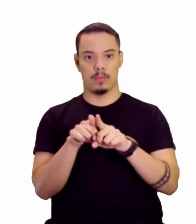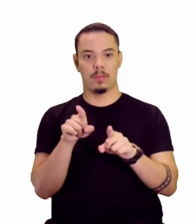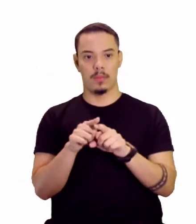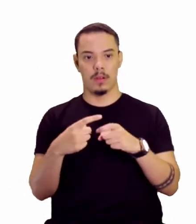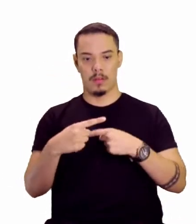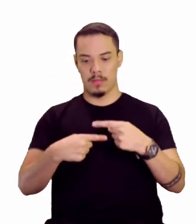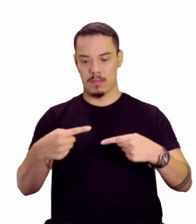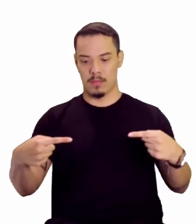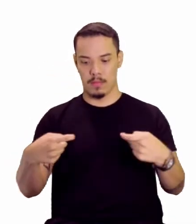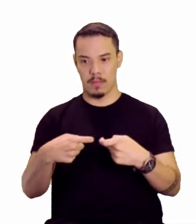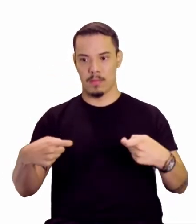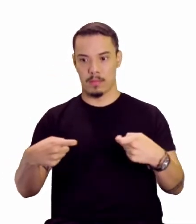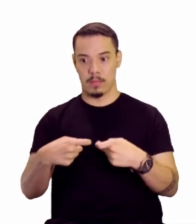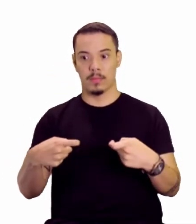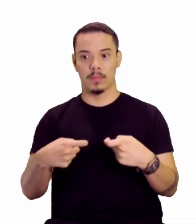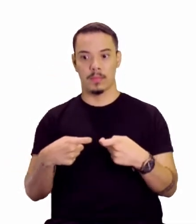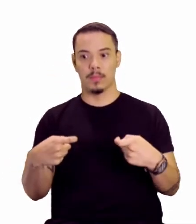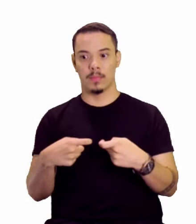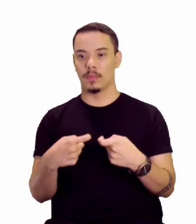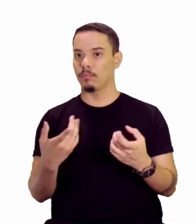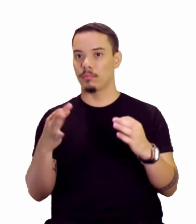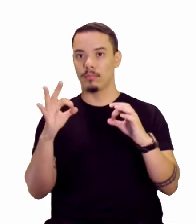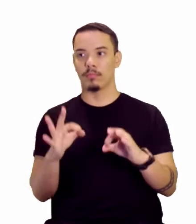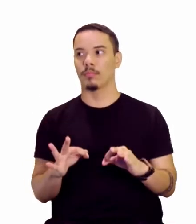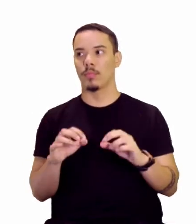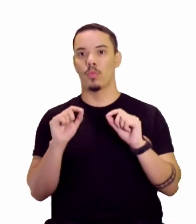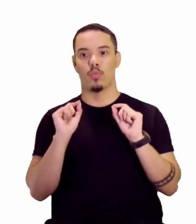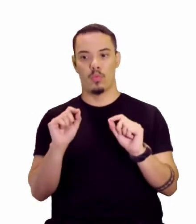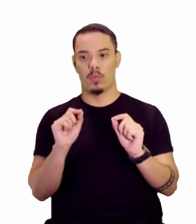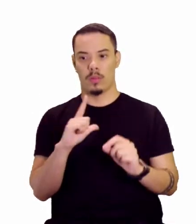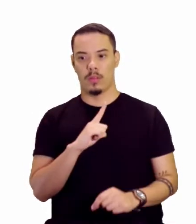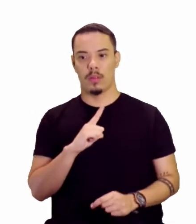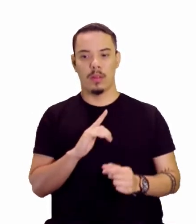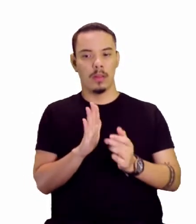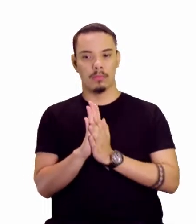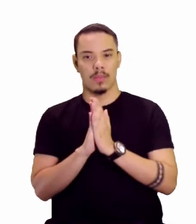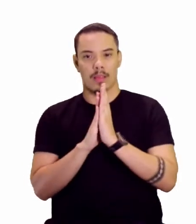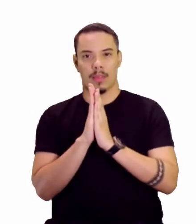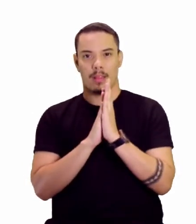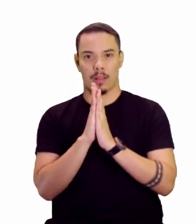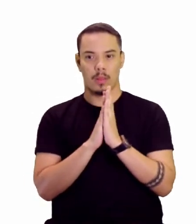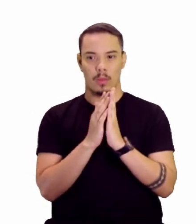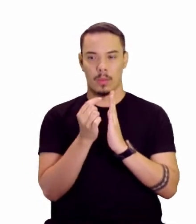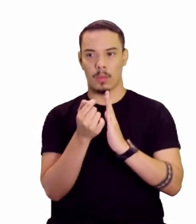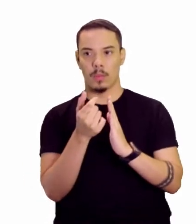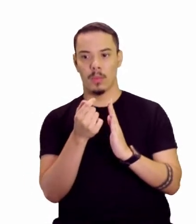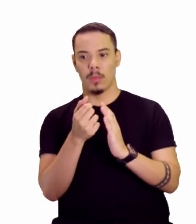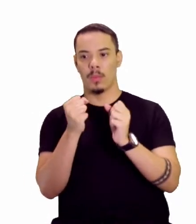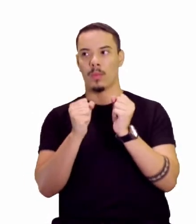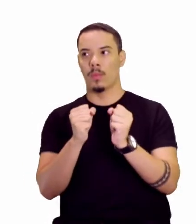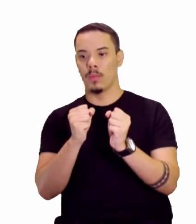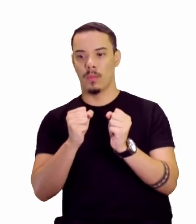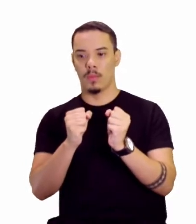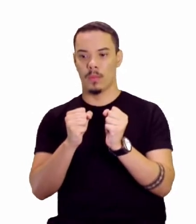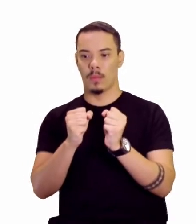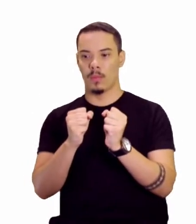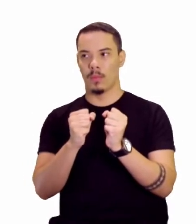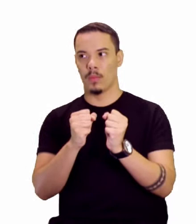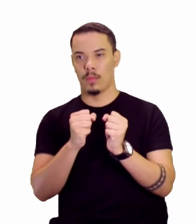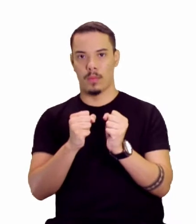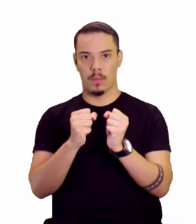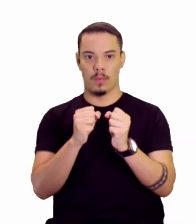mola ideal. A mola ideal seria aquela que tem mínimo de atrito possível, né, que possa funcionar sem